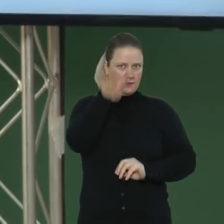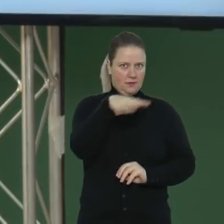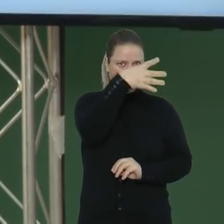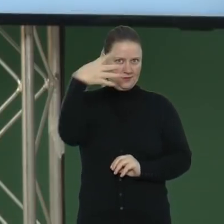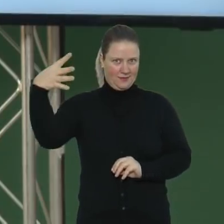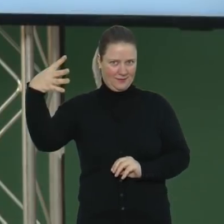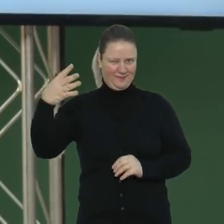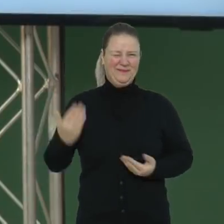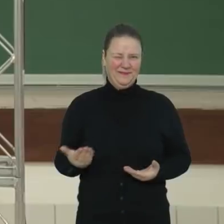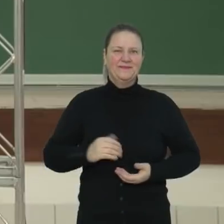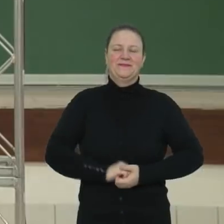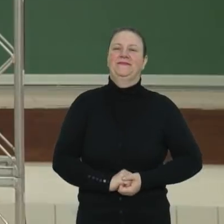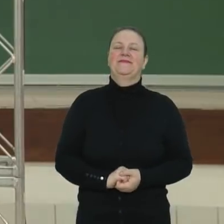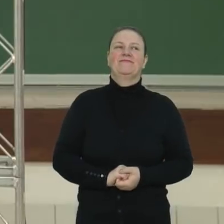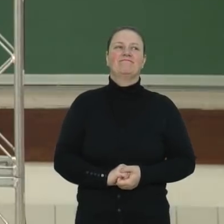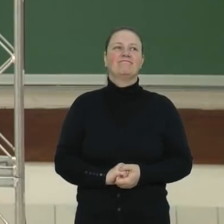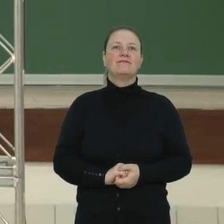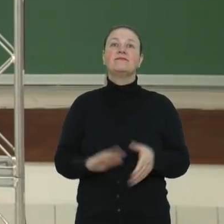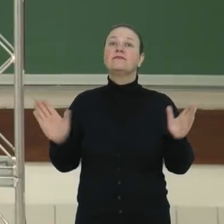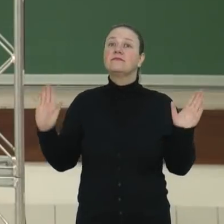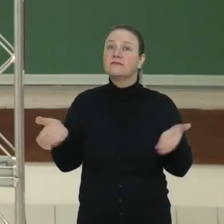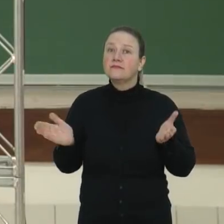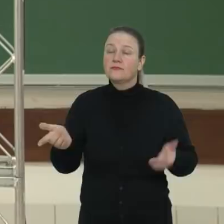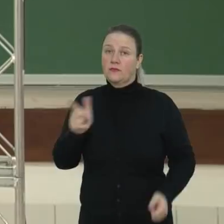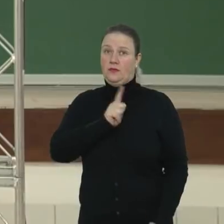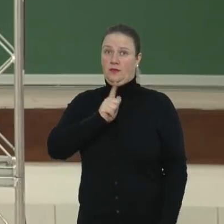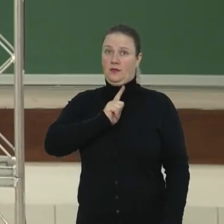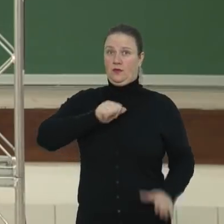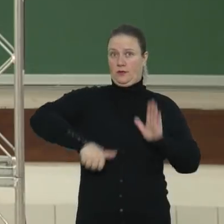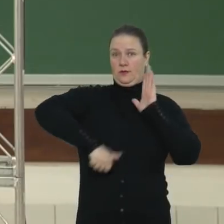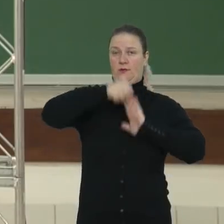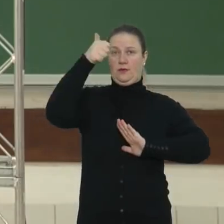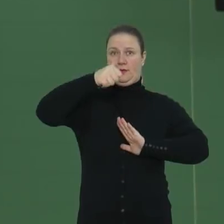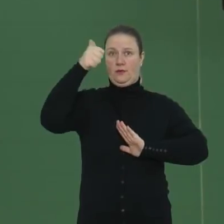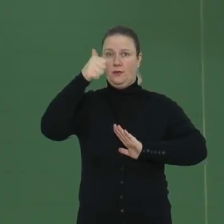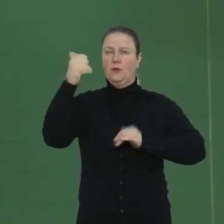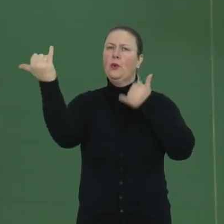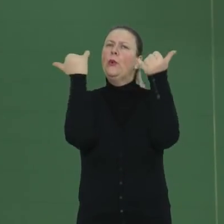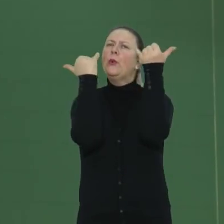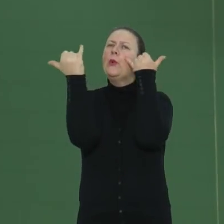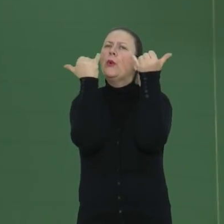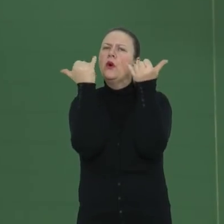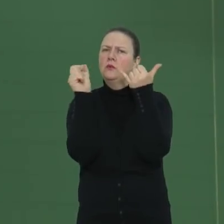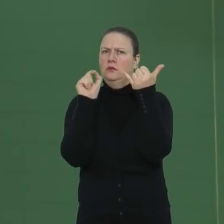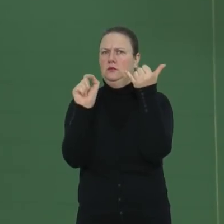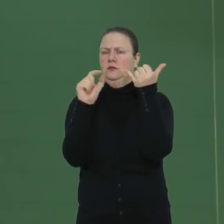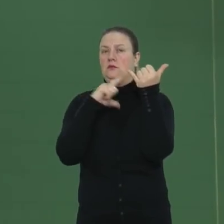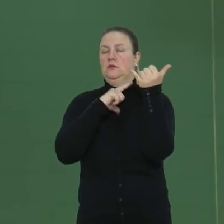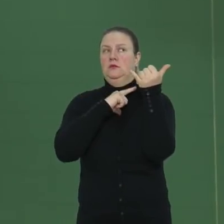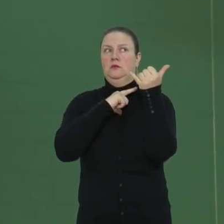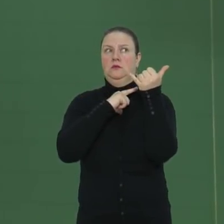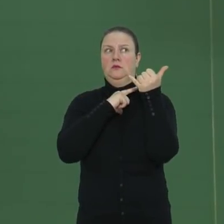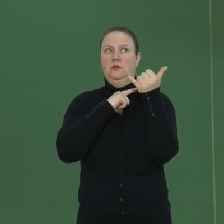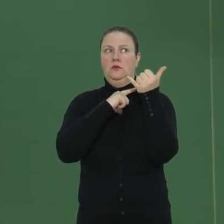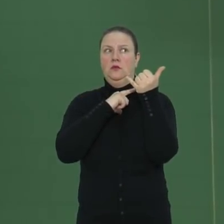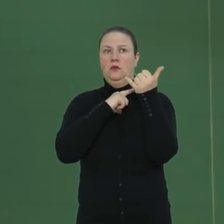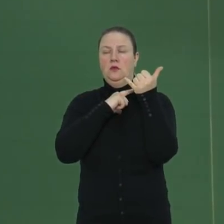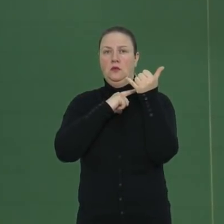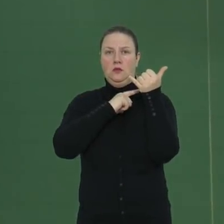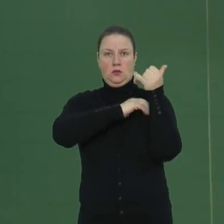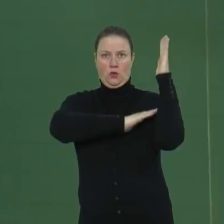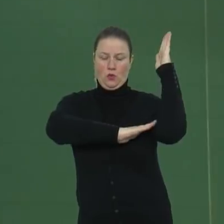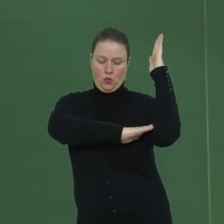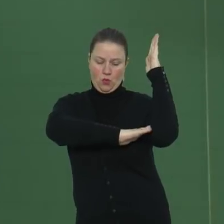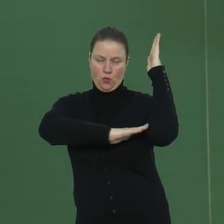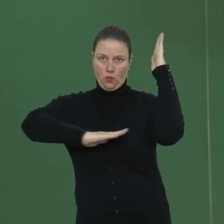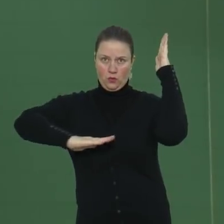ok? Então, aqui, eu tenho primeiro ali nossa informação, que eu tinha o quê? Lá no meu gráfico que